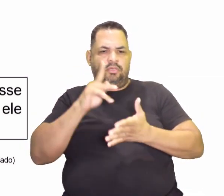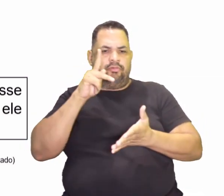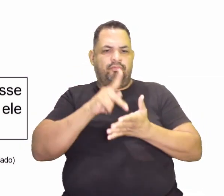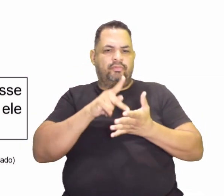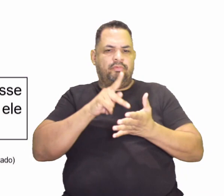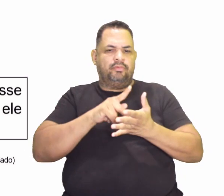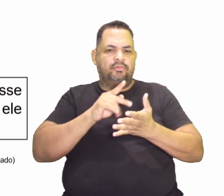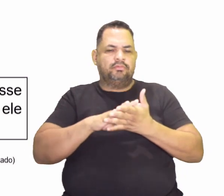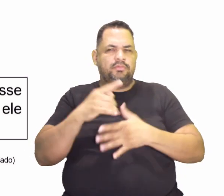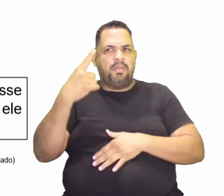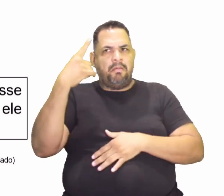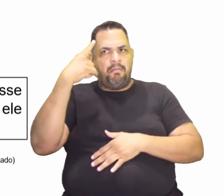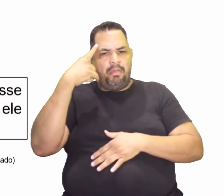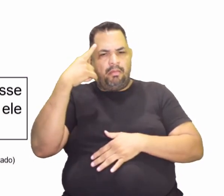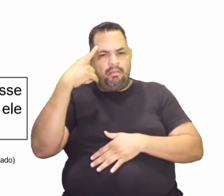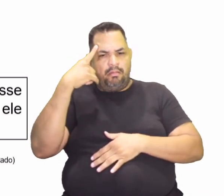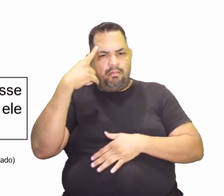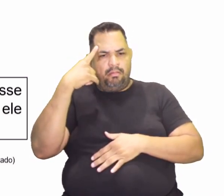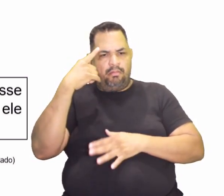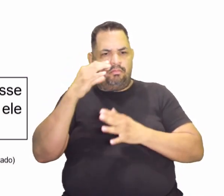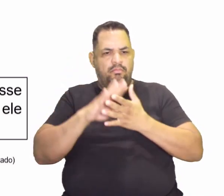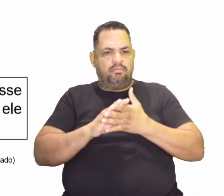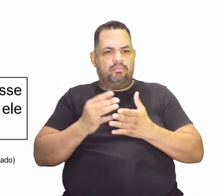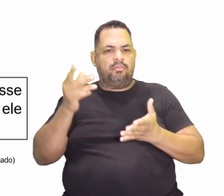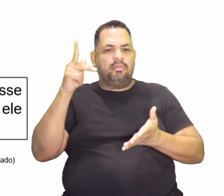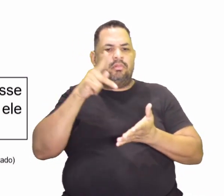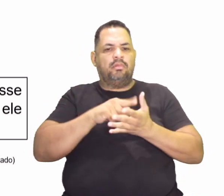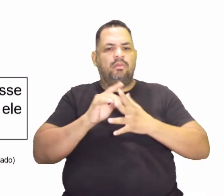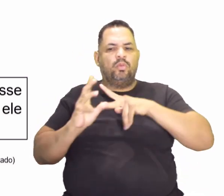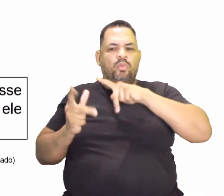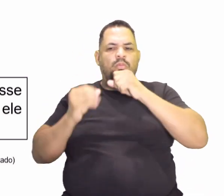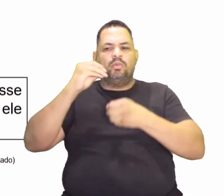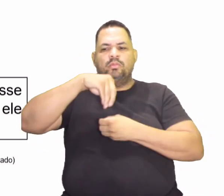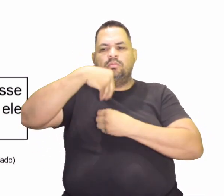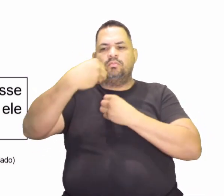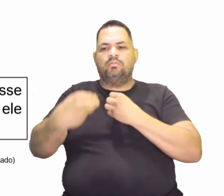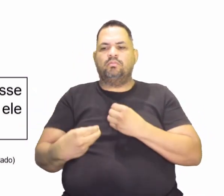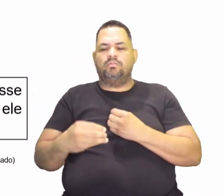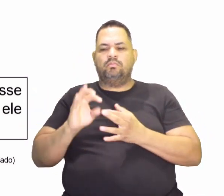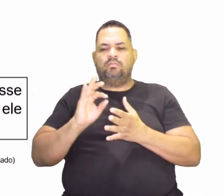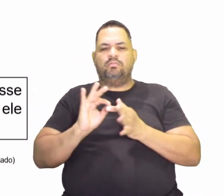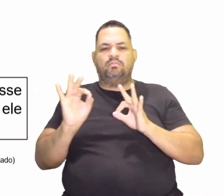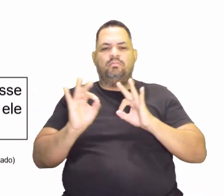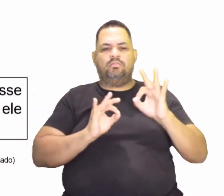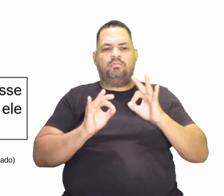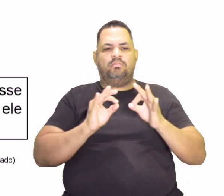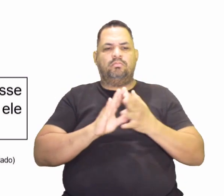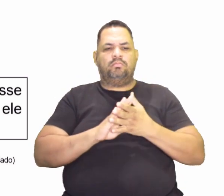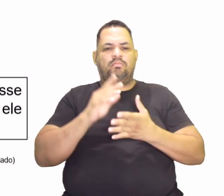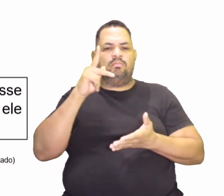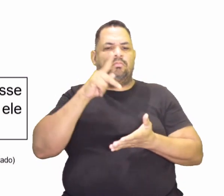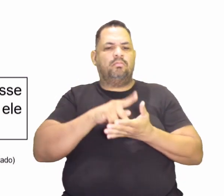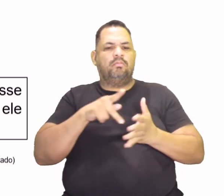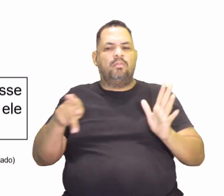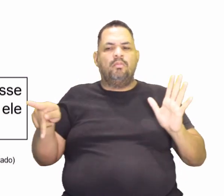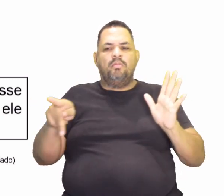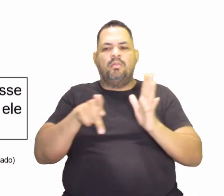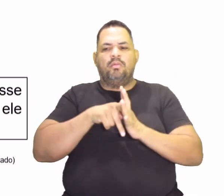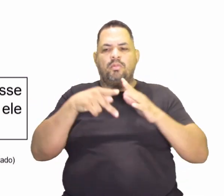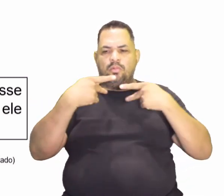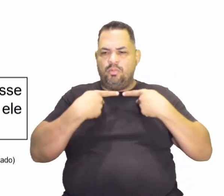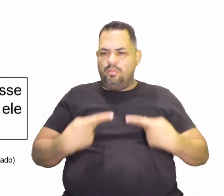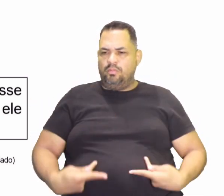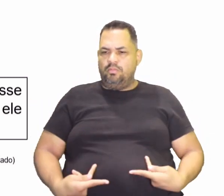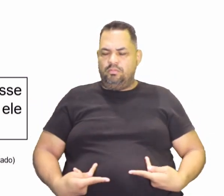verdades deduzidas pelo raciocínio, da realidade do mundo exterior, da realidade do seu próprio corpo,